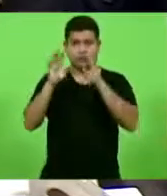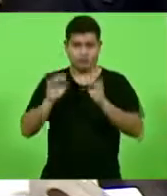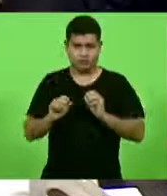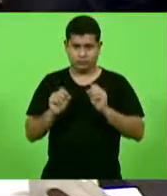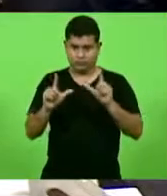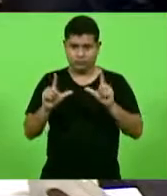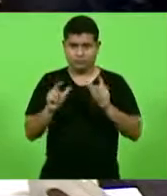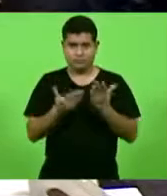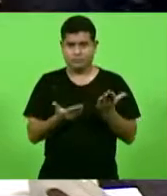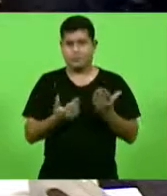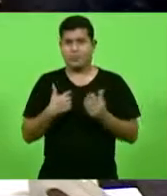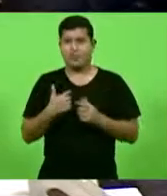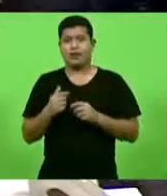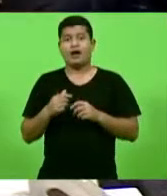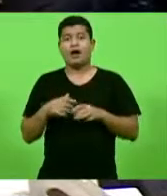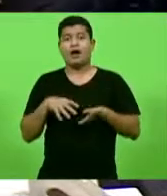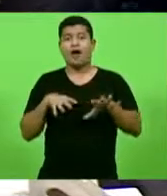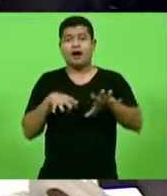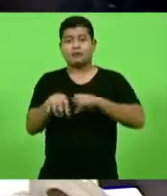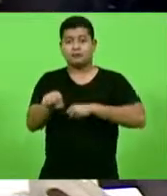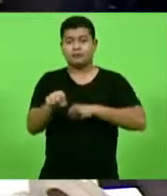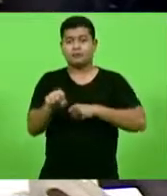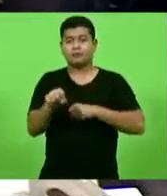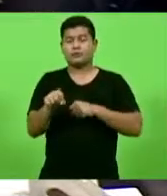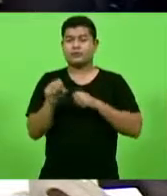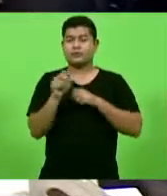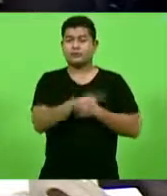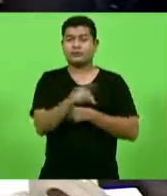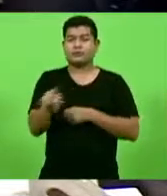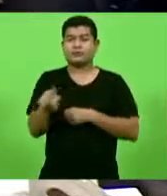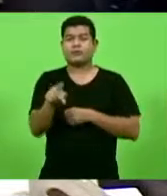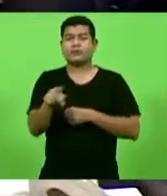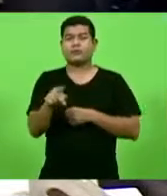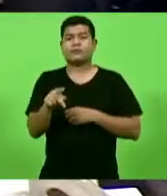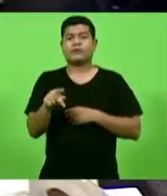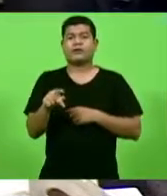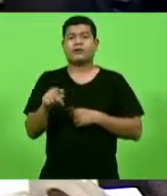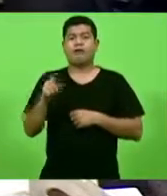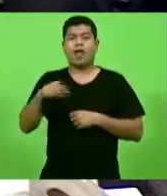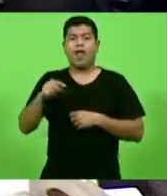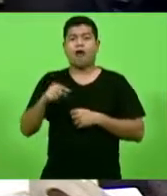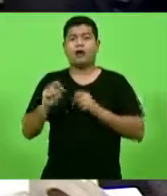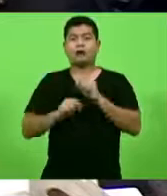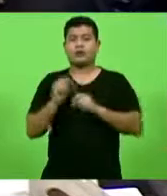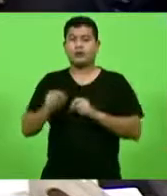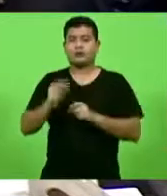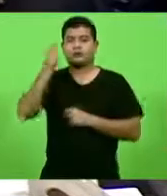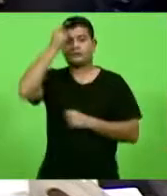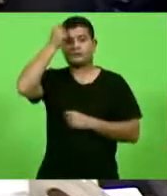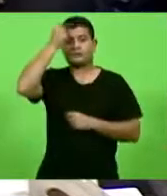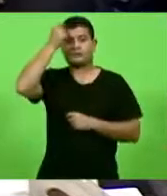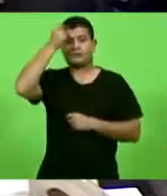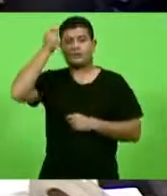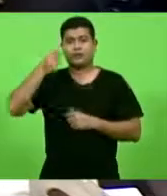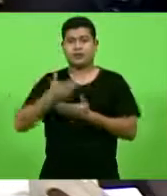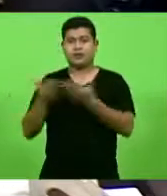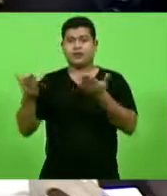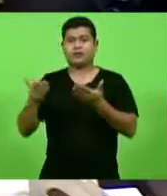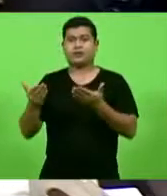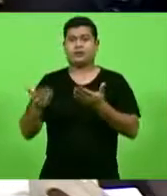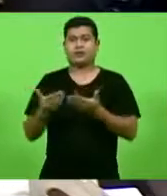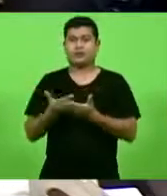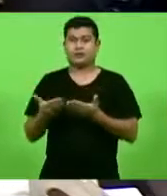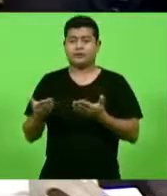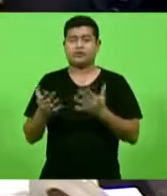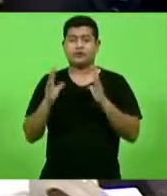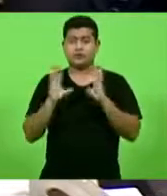seguinte: a formação de docentes para atuar na educação básica far-se-á em nível superior em curso de licenciatura plena, admitida